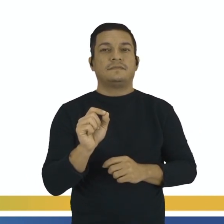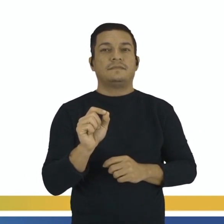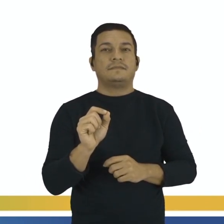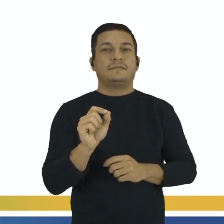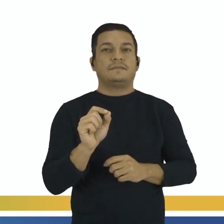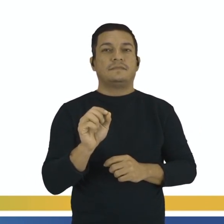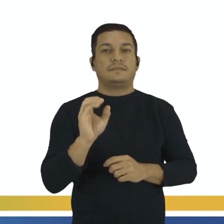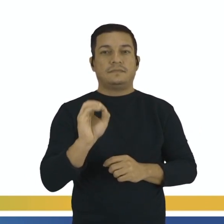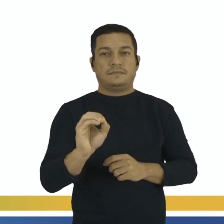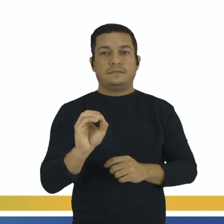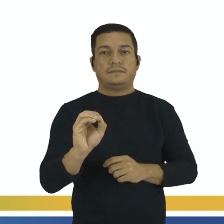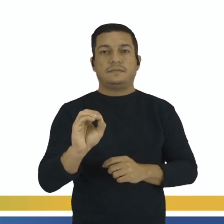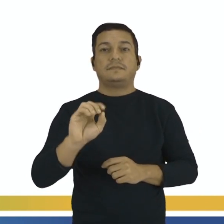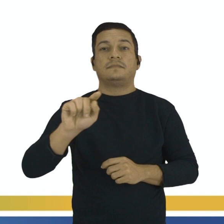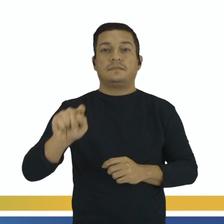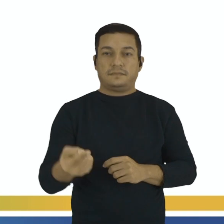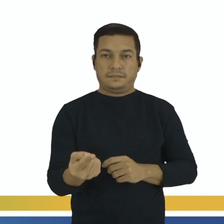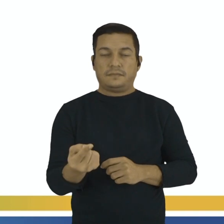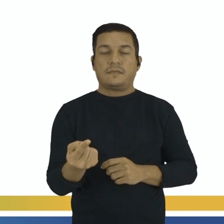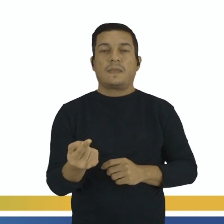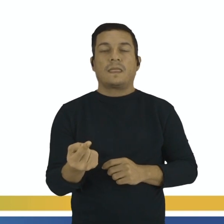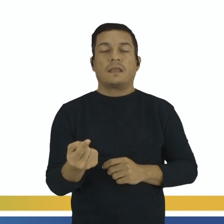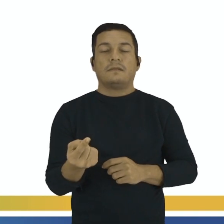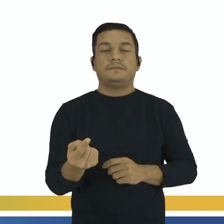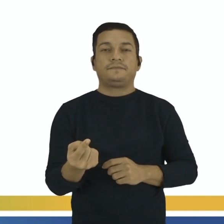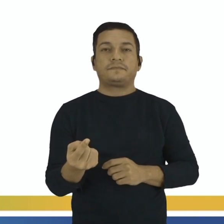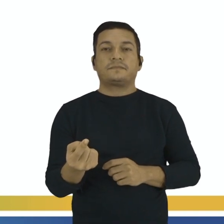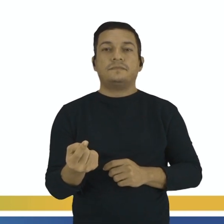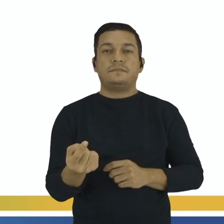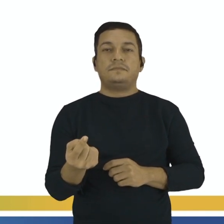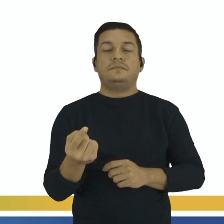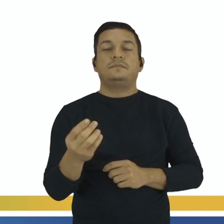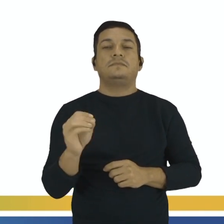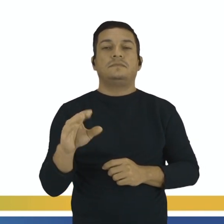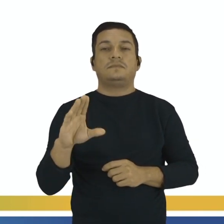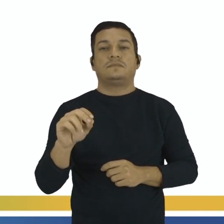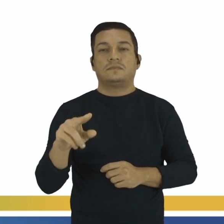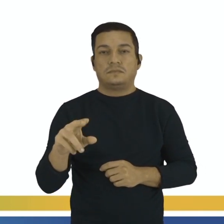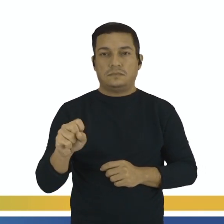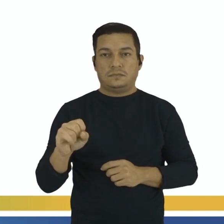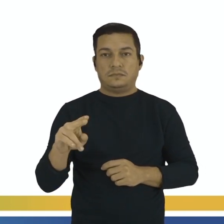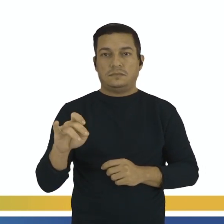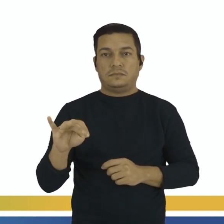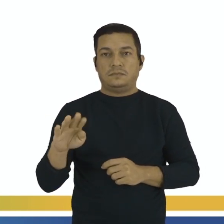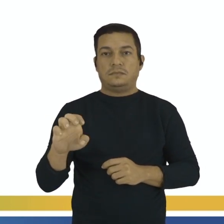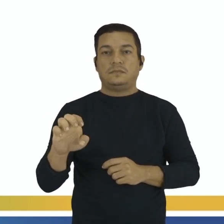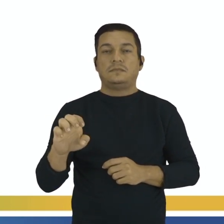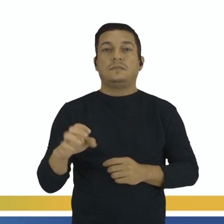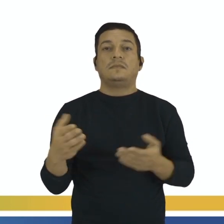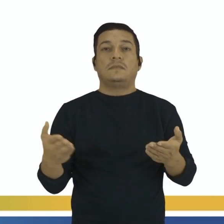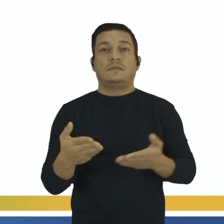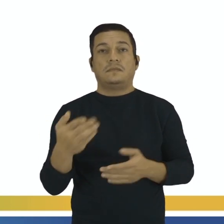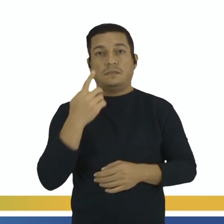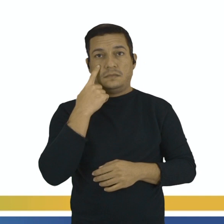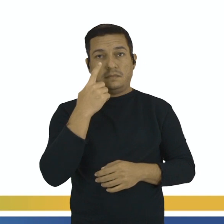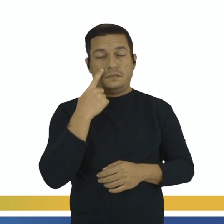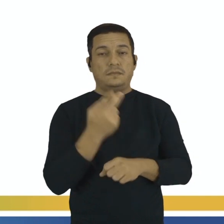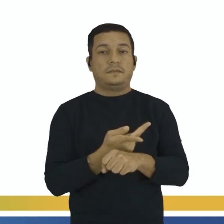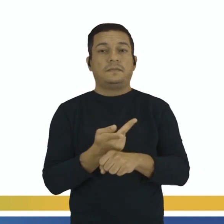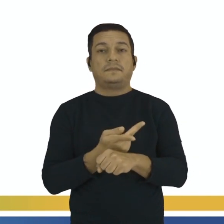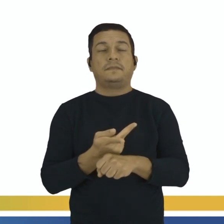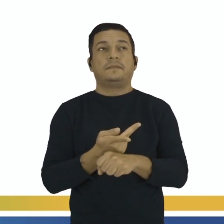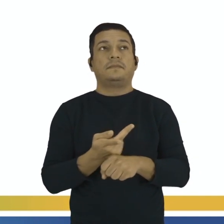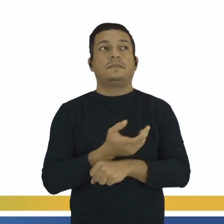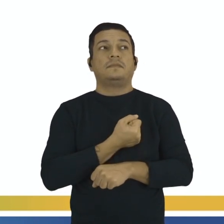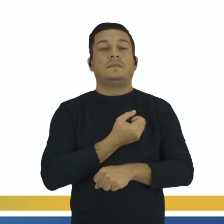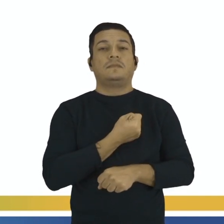Acrescentaremos um zero e uma vírgula lá no nosso quociente, não é? Então, agora nós vamos procurar